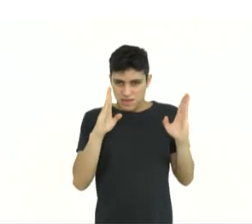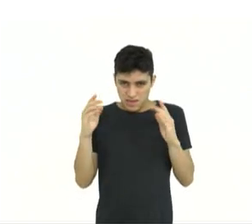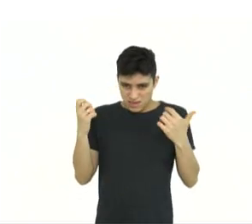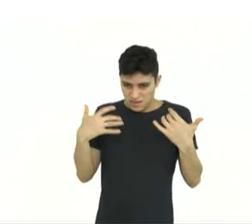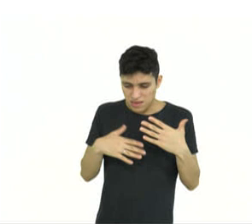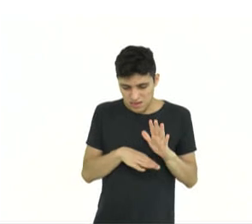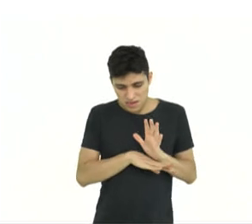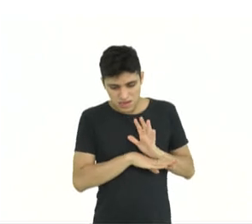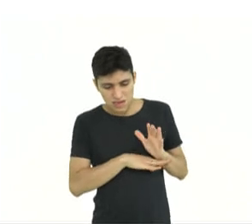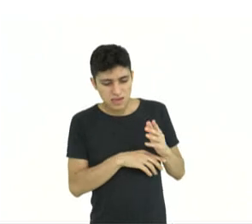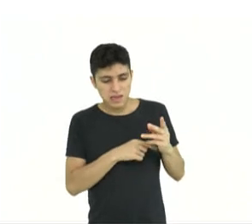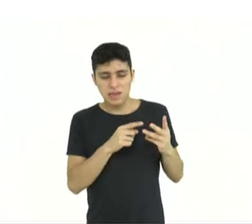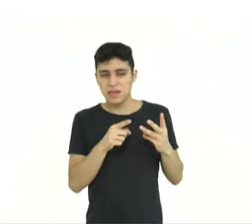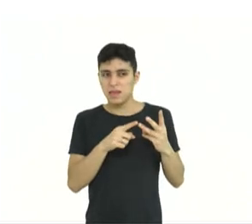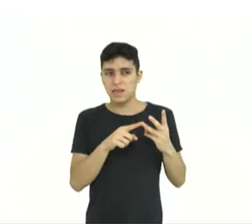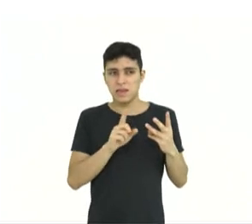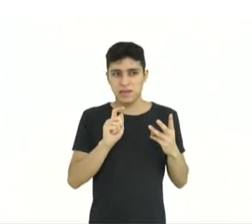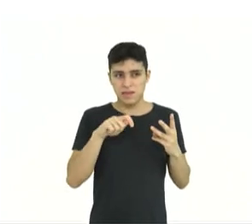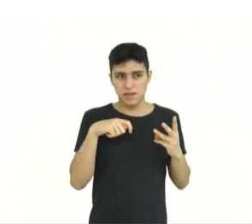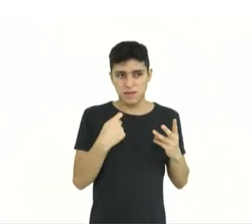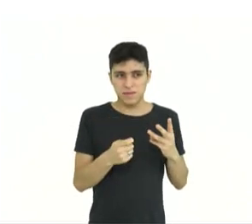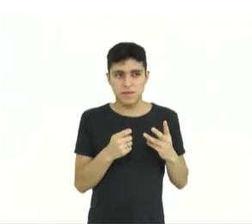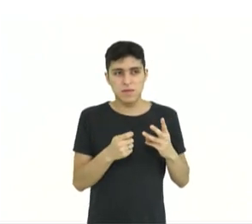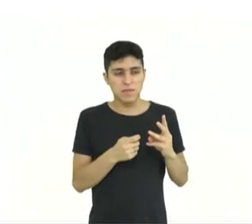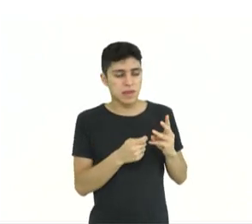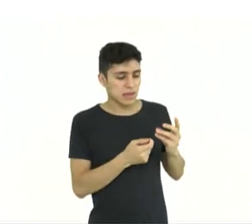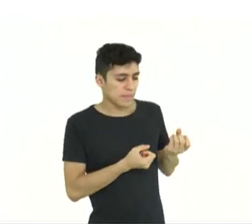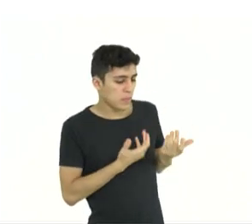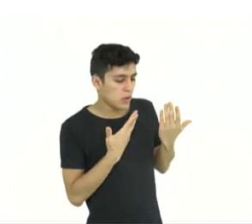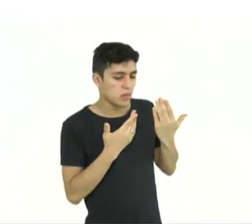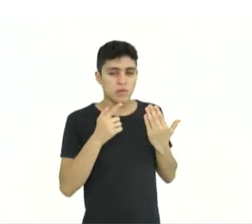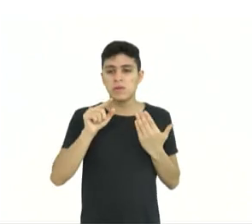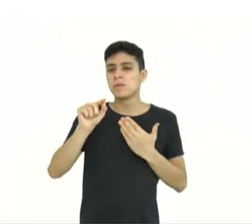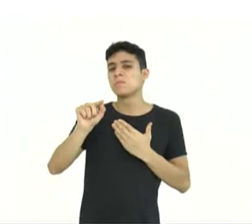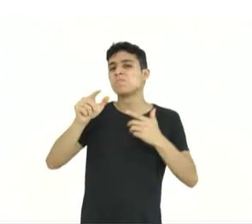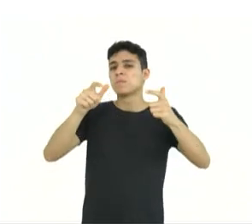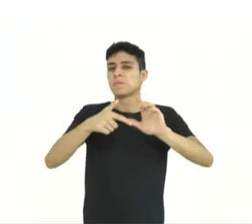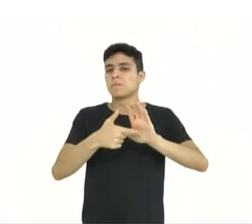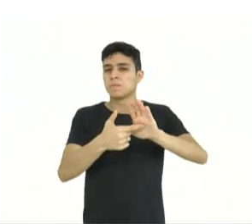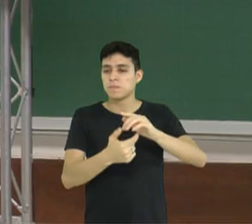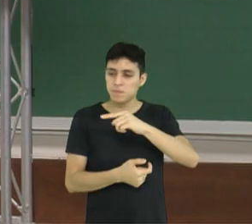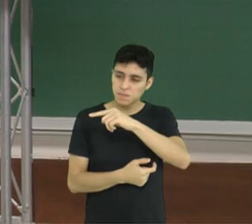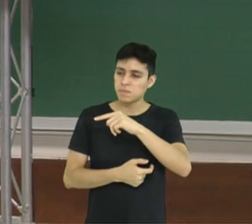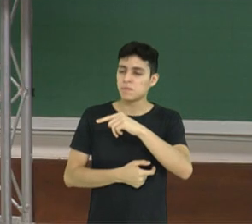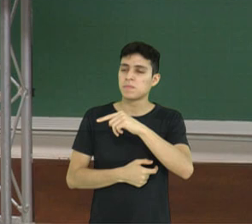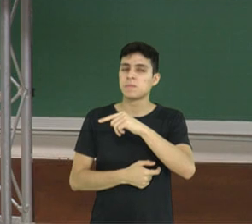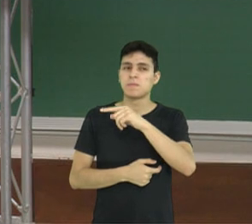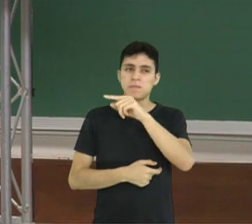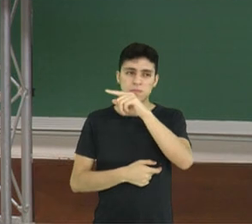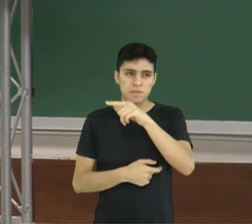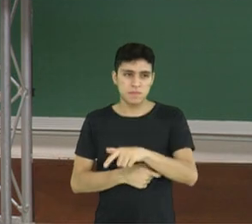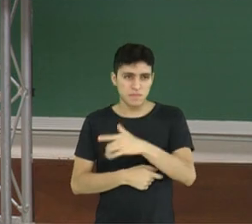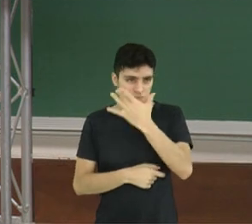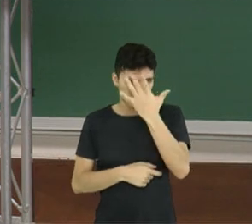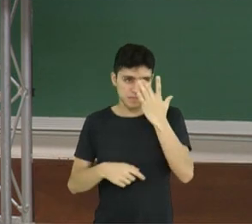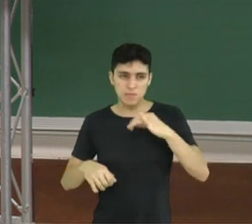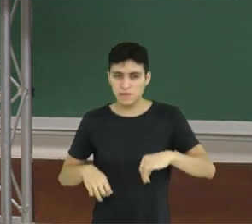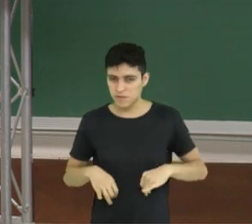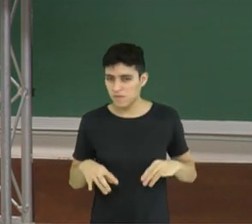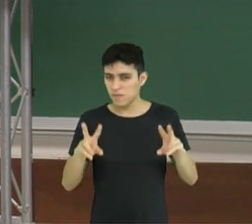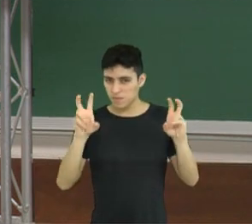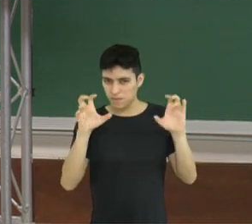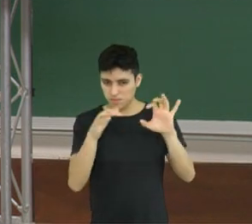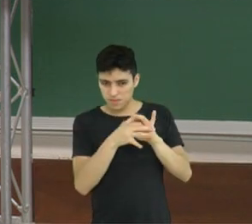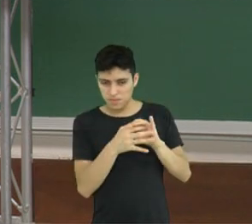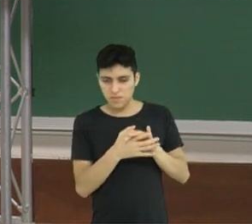a gente surgiu o terceiro elemento da relação produtor vai ser exibido o próprio beleza sofreu muito com isso né que te falou né que que o